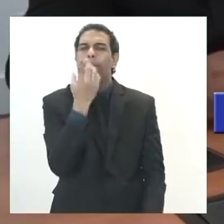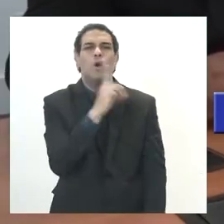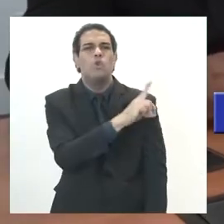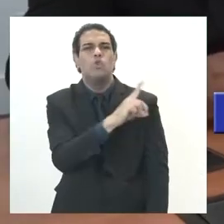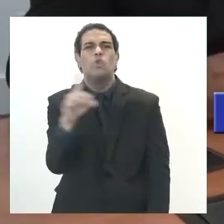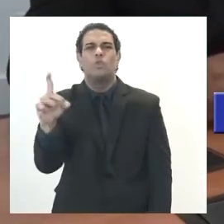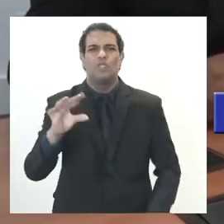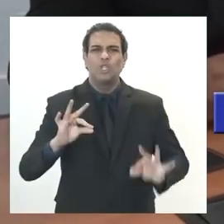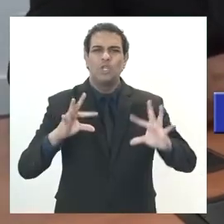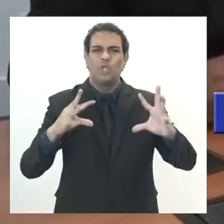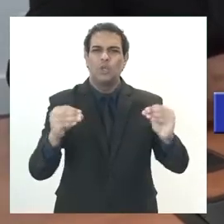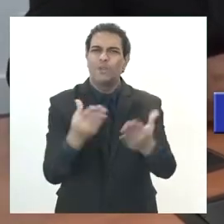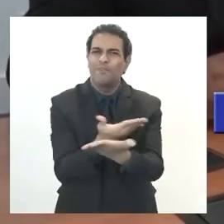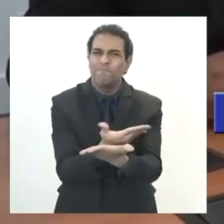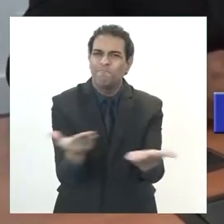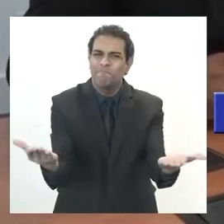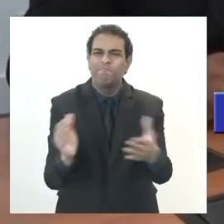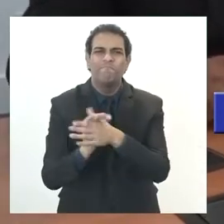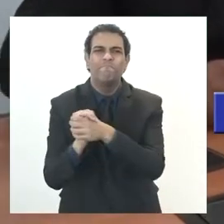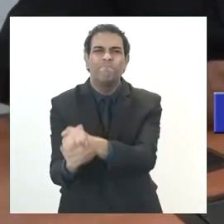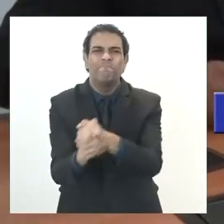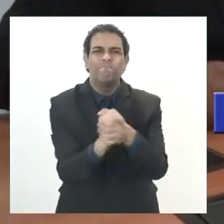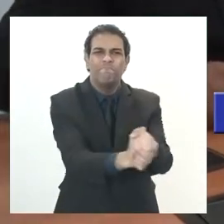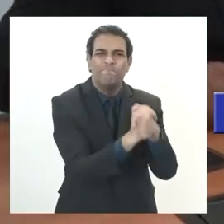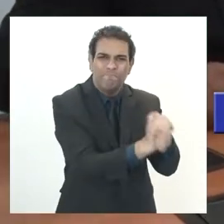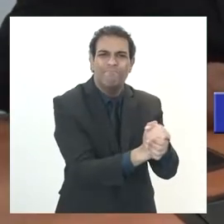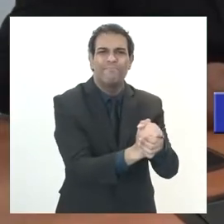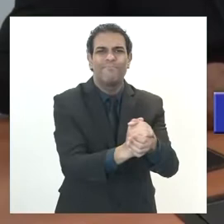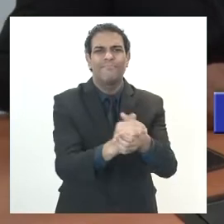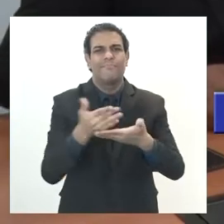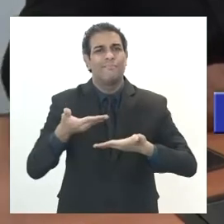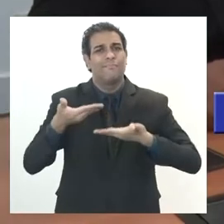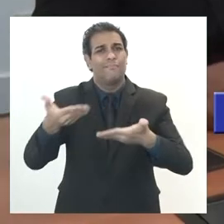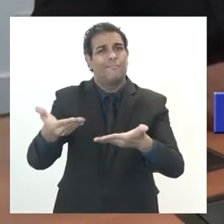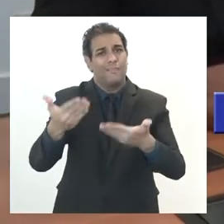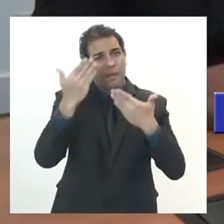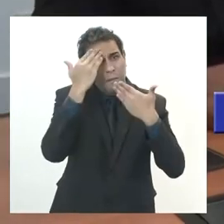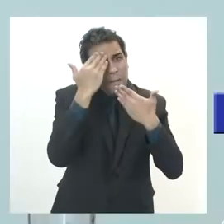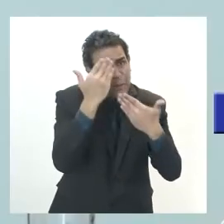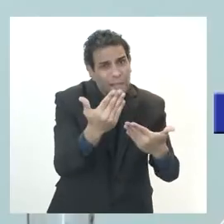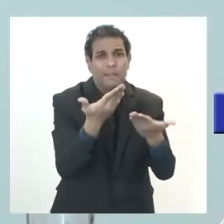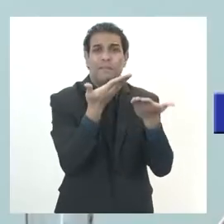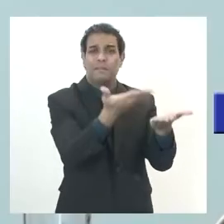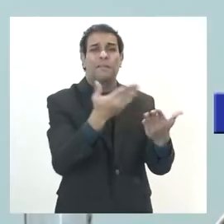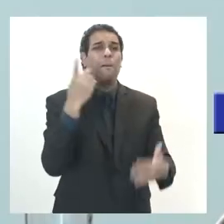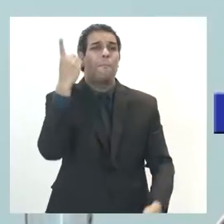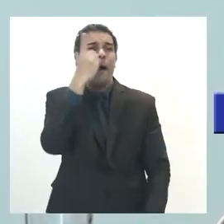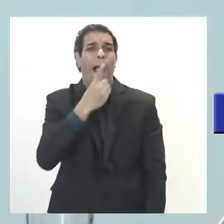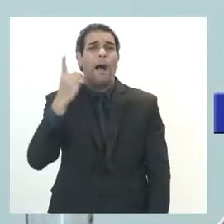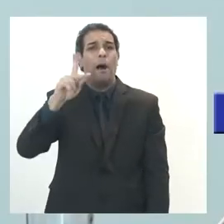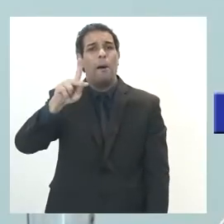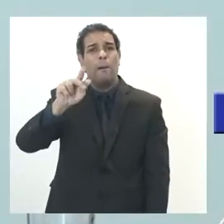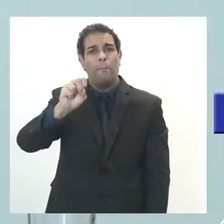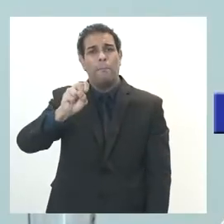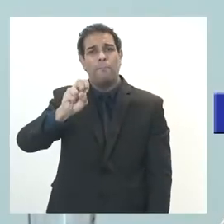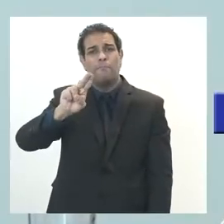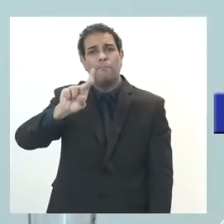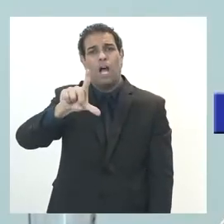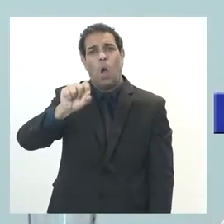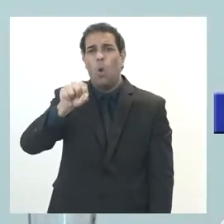todos Agradecer o convite pelo Nobre Deputado Paulo Ramos que é um